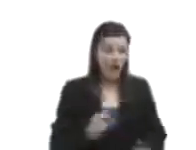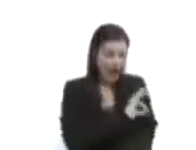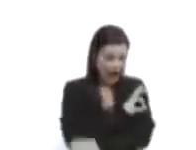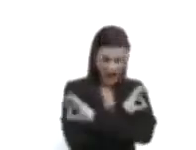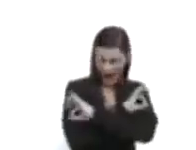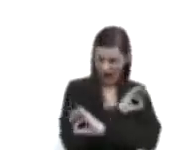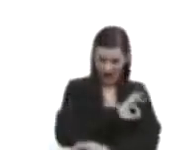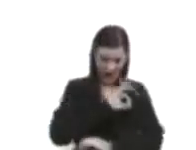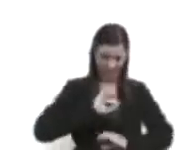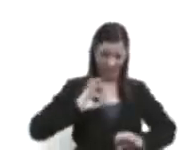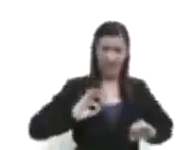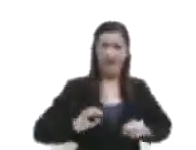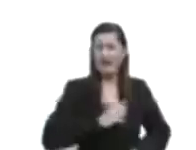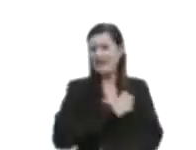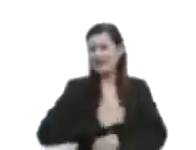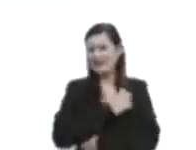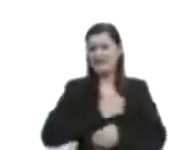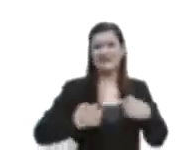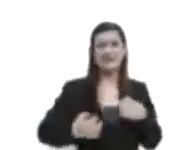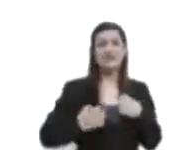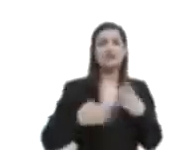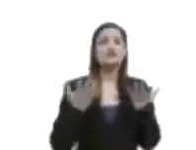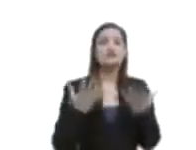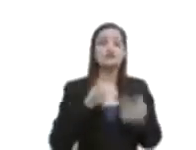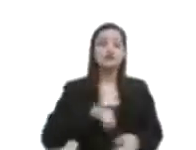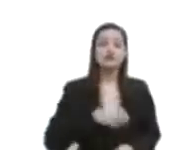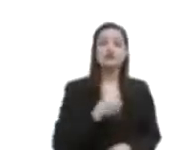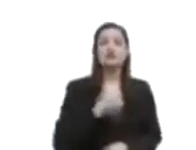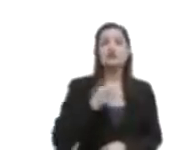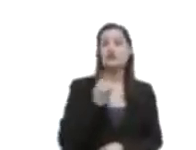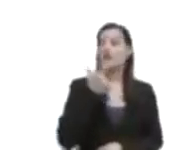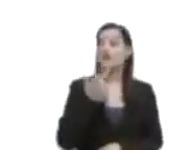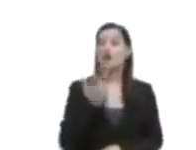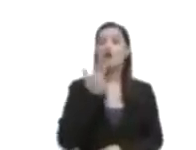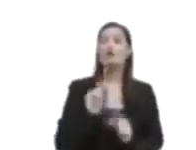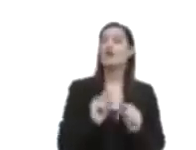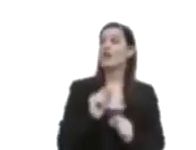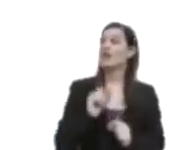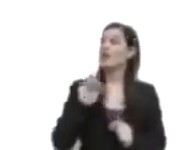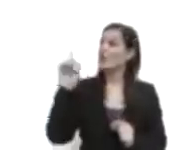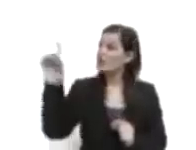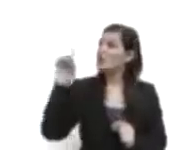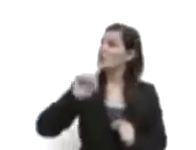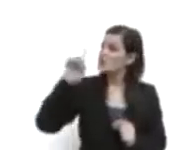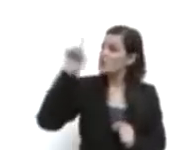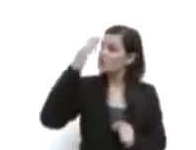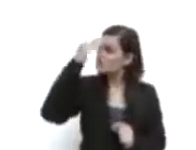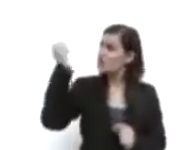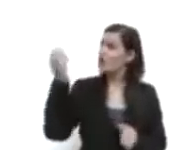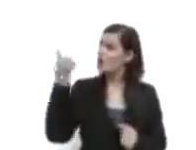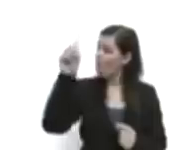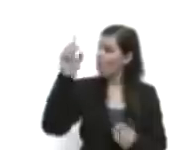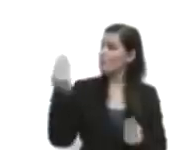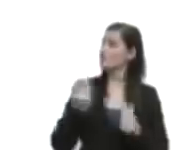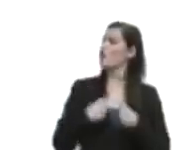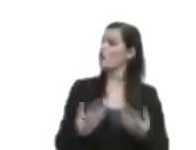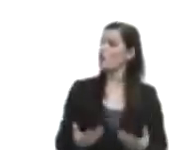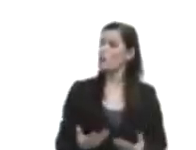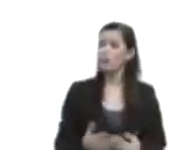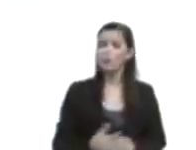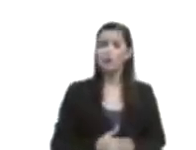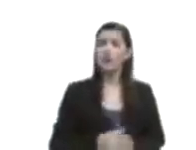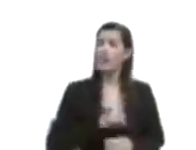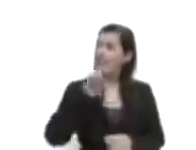O que Jó disse, o manso? Isso veio de Deus, mulher. Deus sabe todas as coisas. A